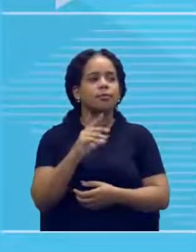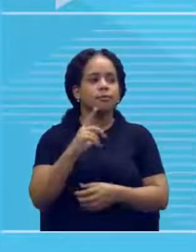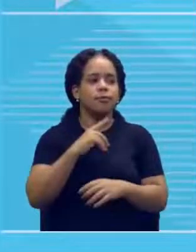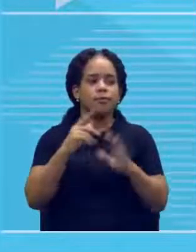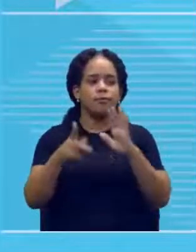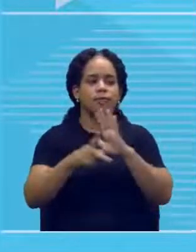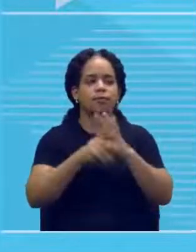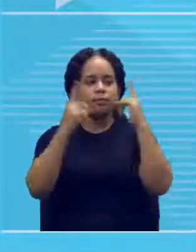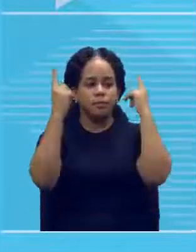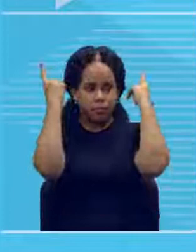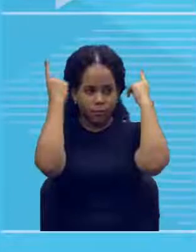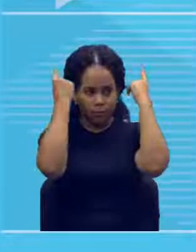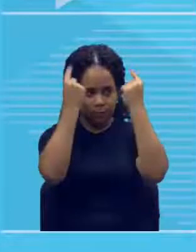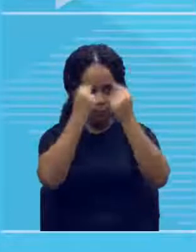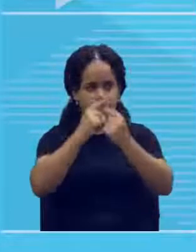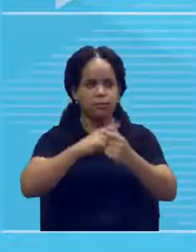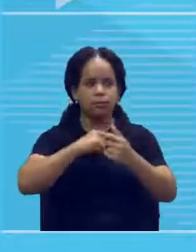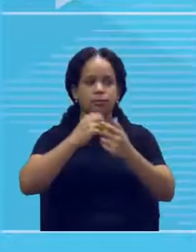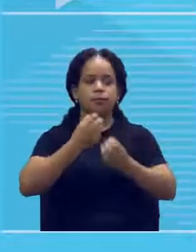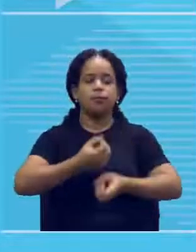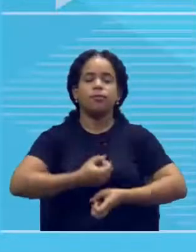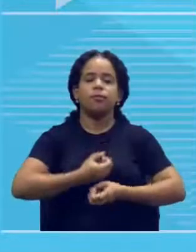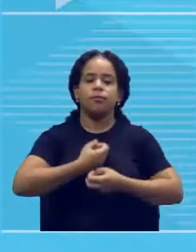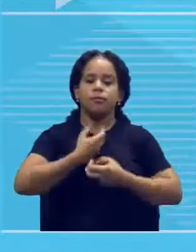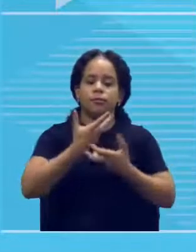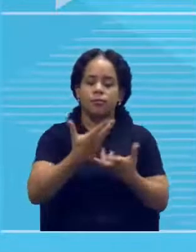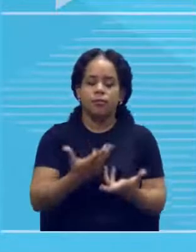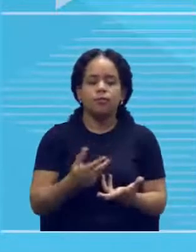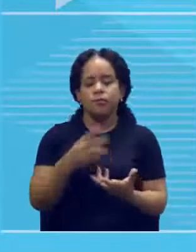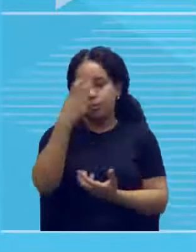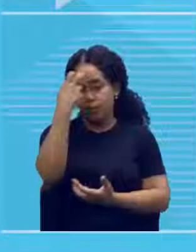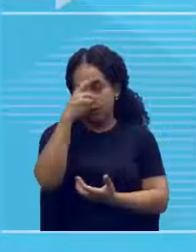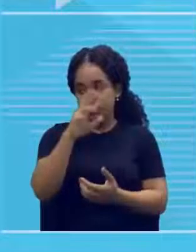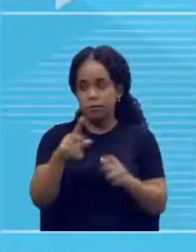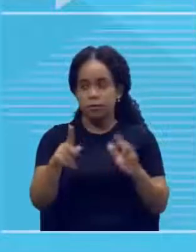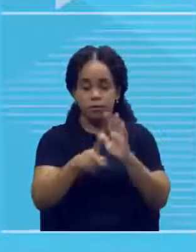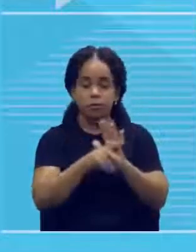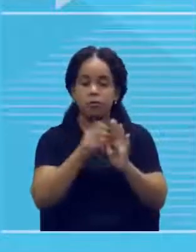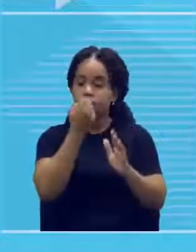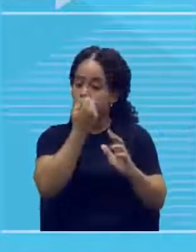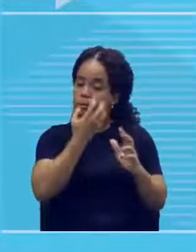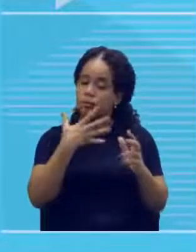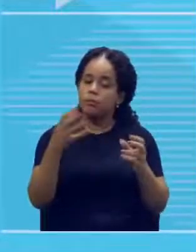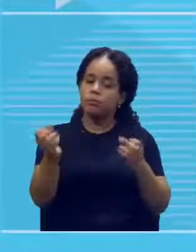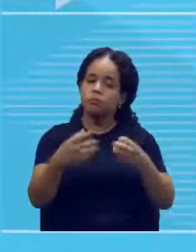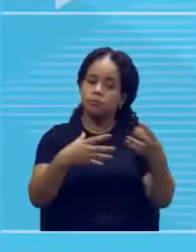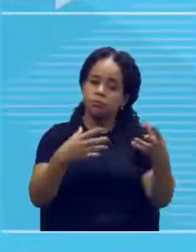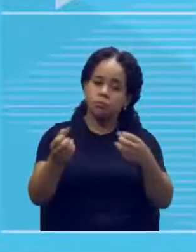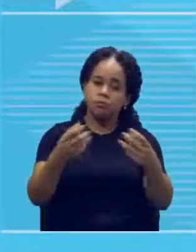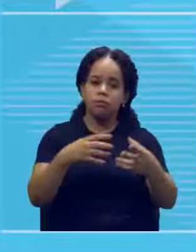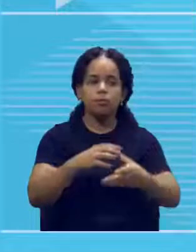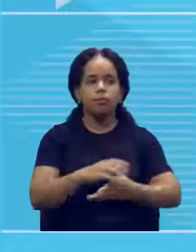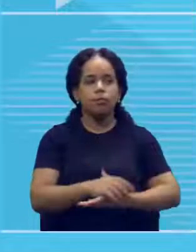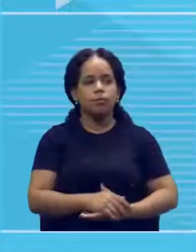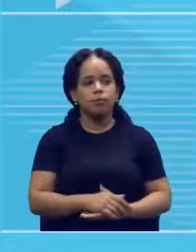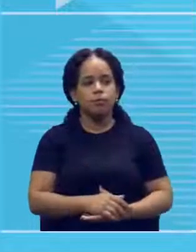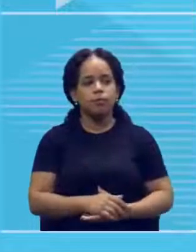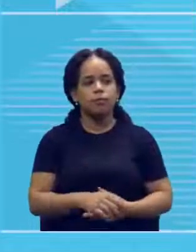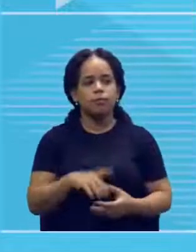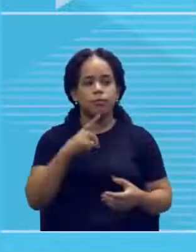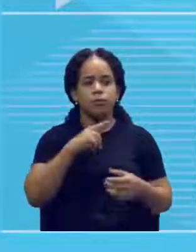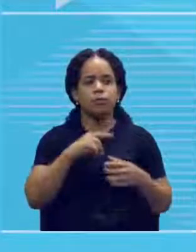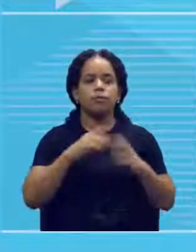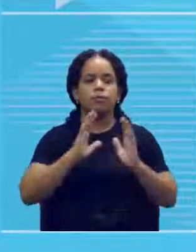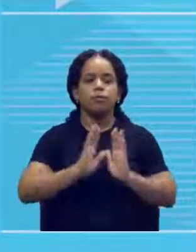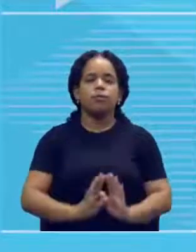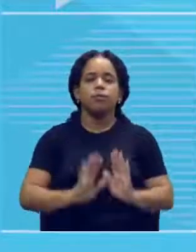uma manifestação cultural, né? Trazendo boas novas. Eles têm o ritual do